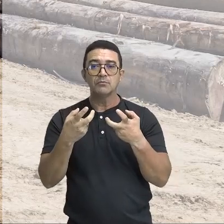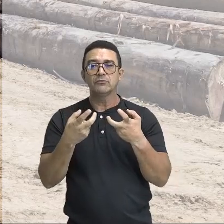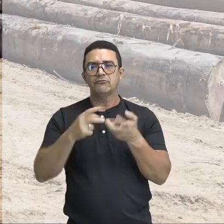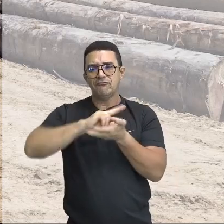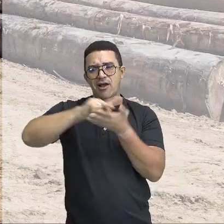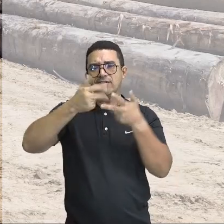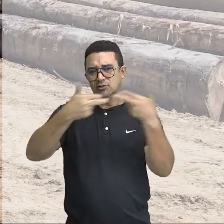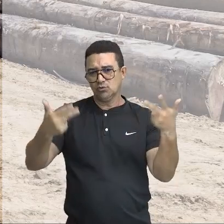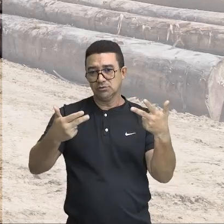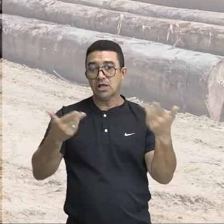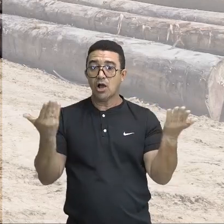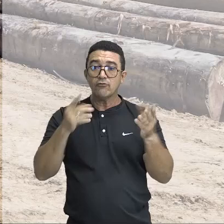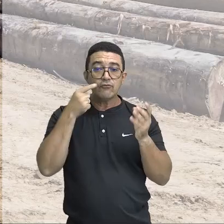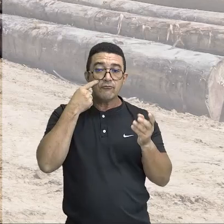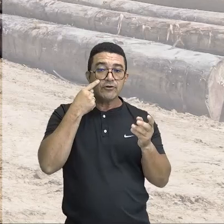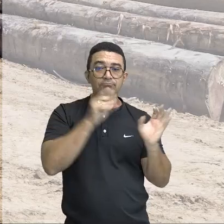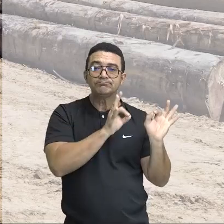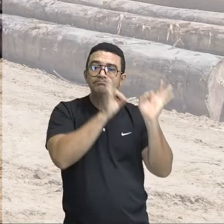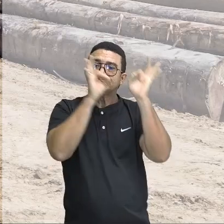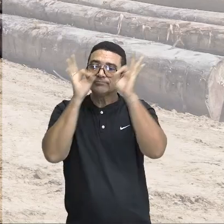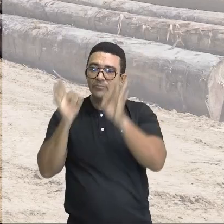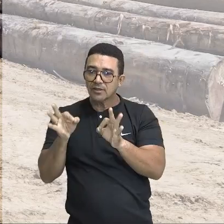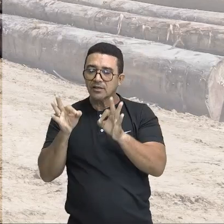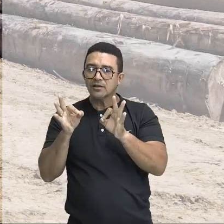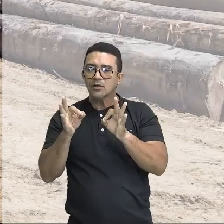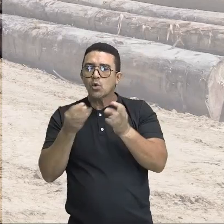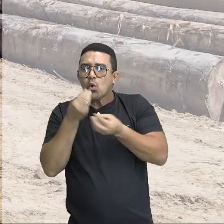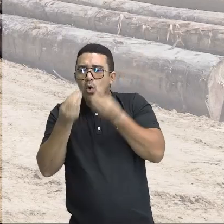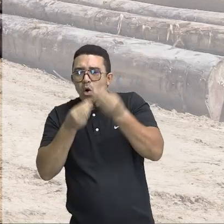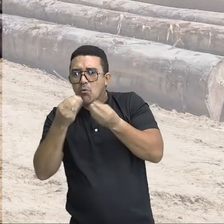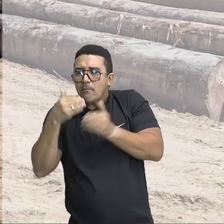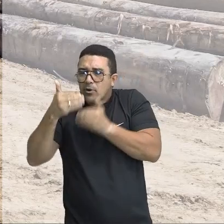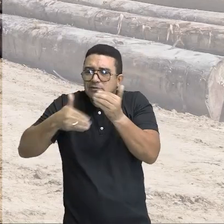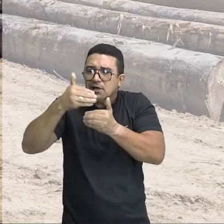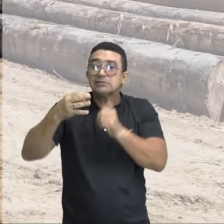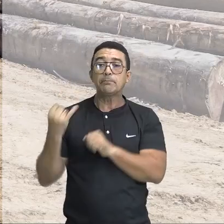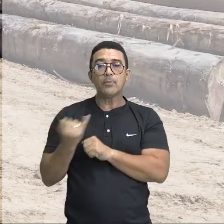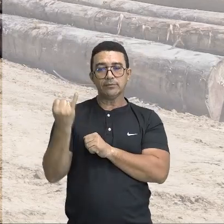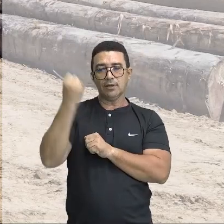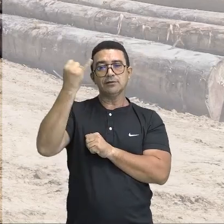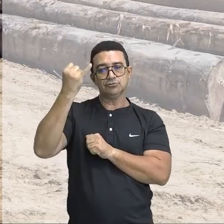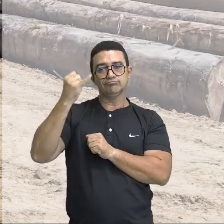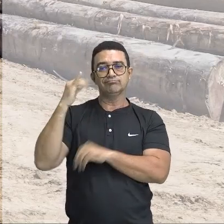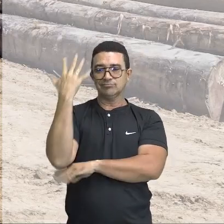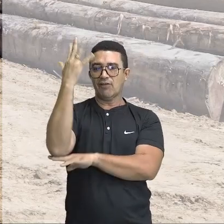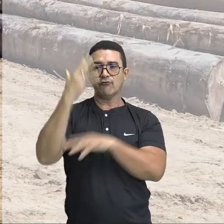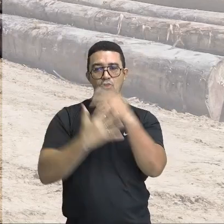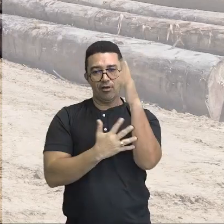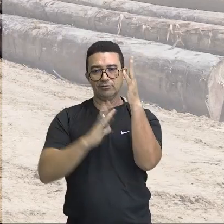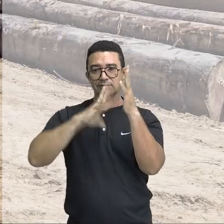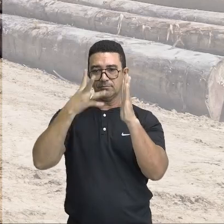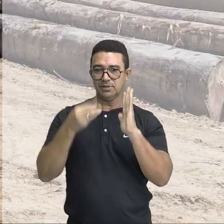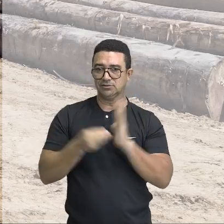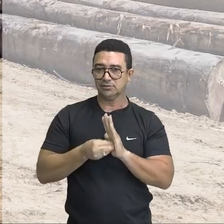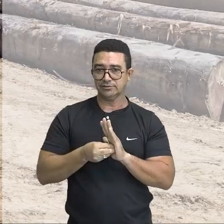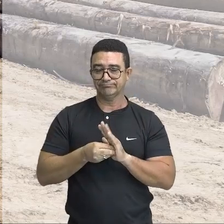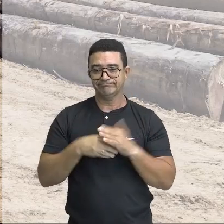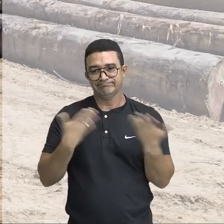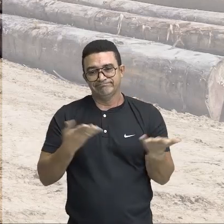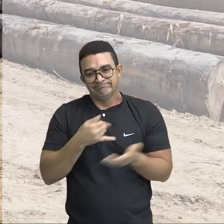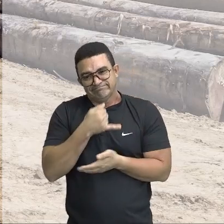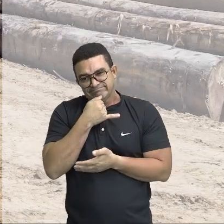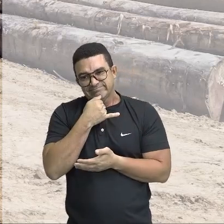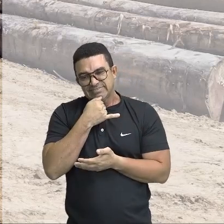vocês entenderem melhor, né, todo esse processo da importância da floresta amazônica e realmente, infelizmente, né, que